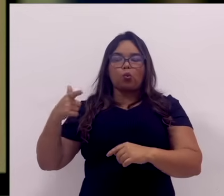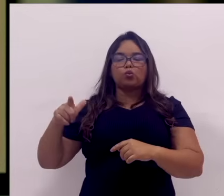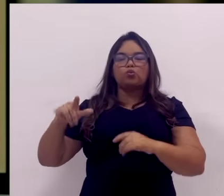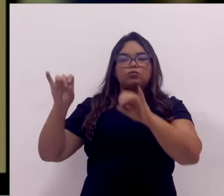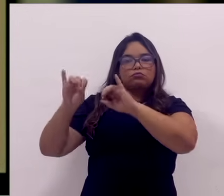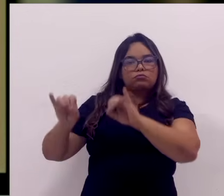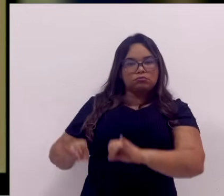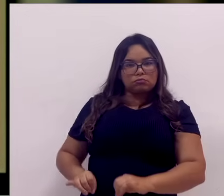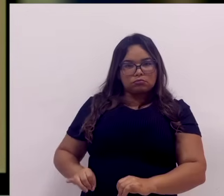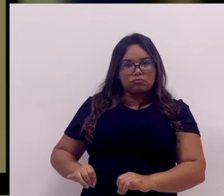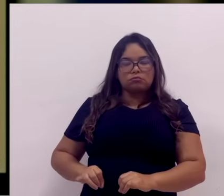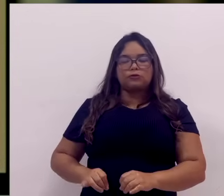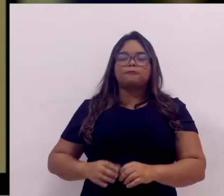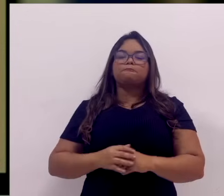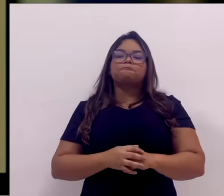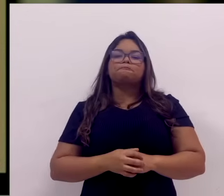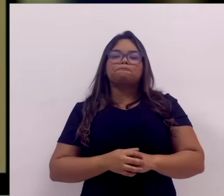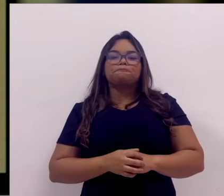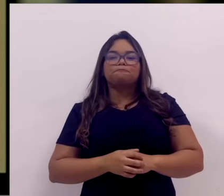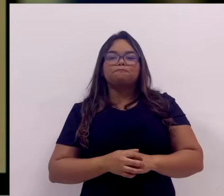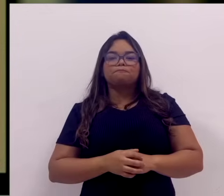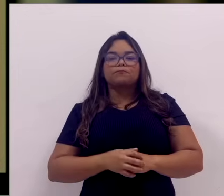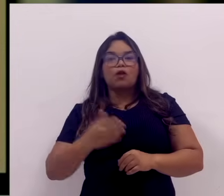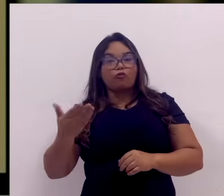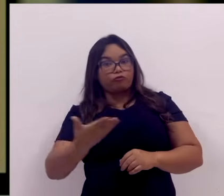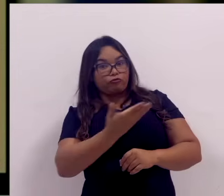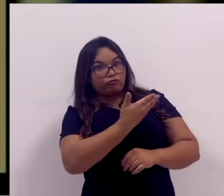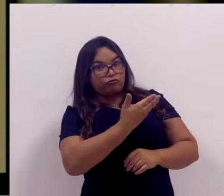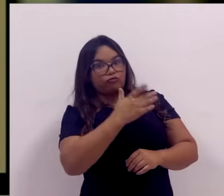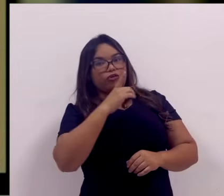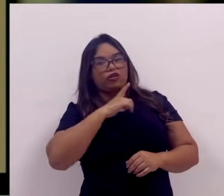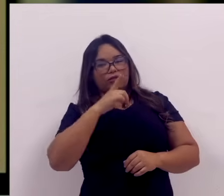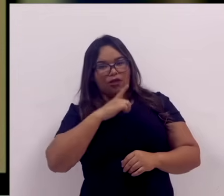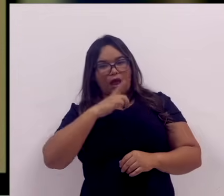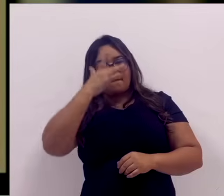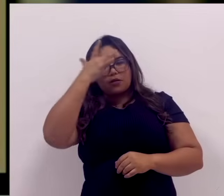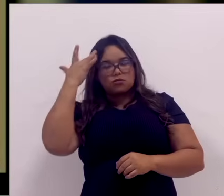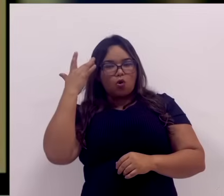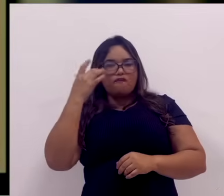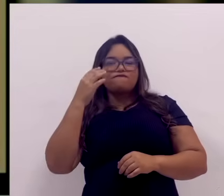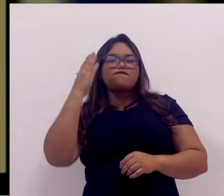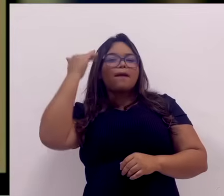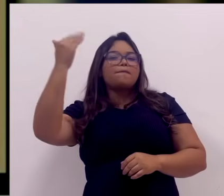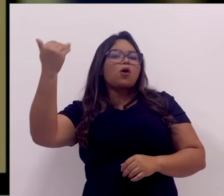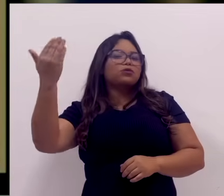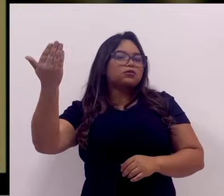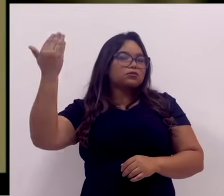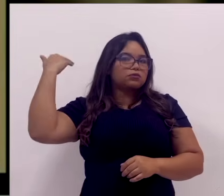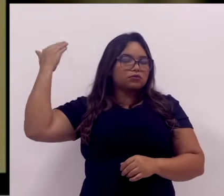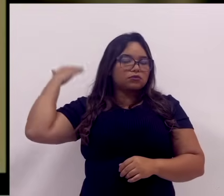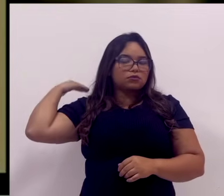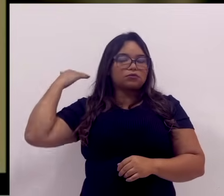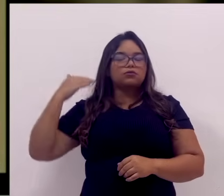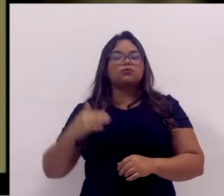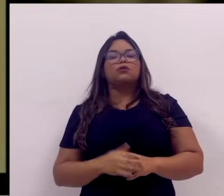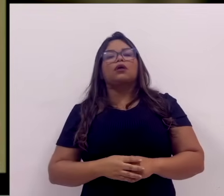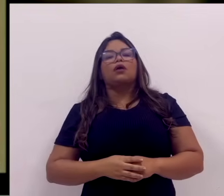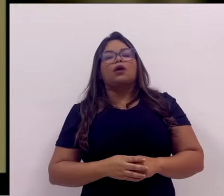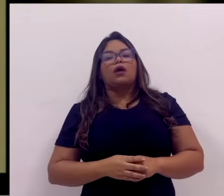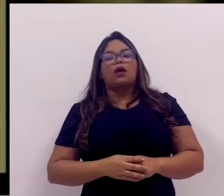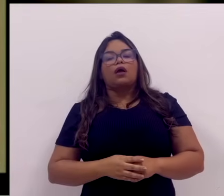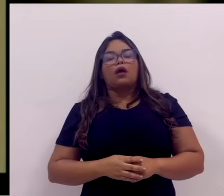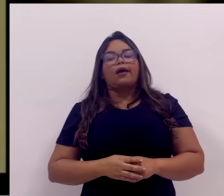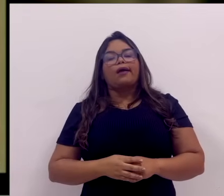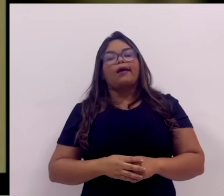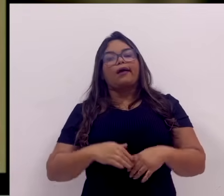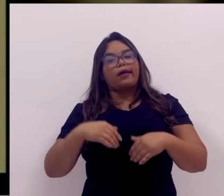parte do templo, e com certeza temos as personagens escolásticas da antiguidade. Depois a Igreja Bizantina deixou aqui o